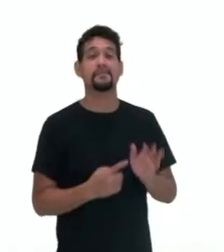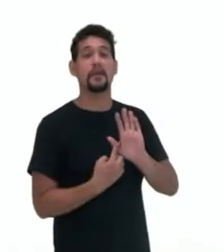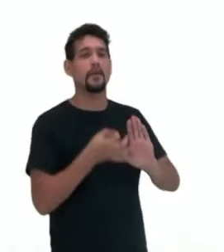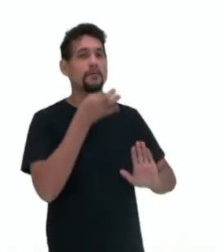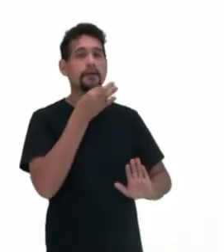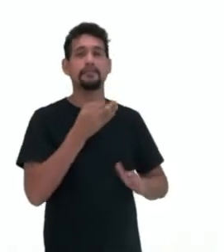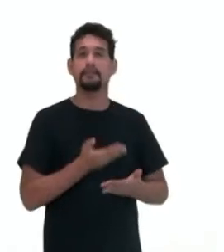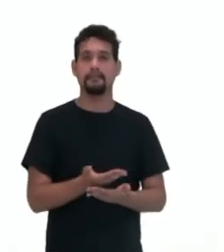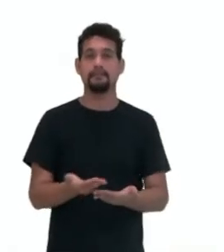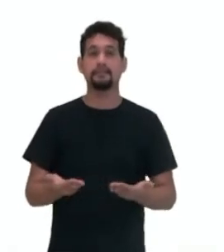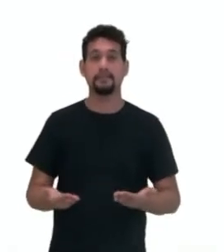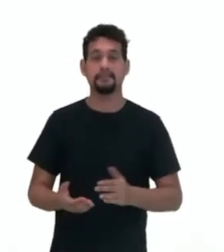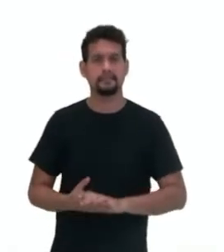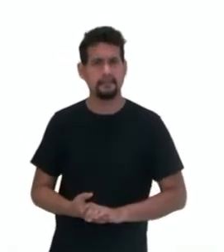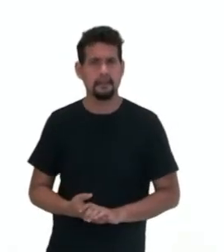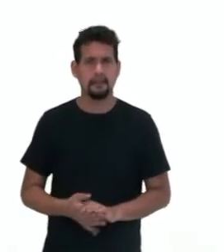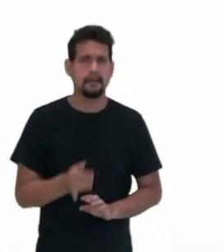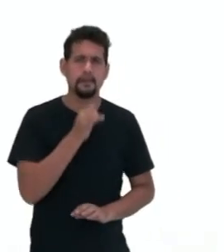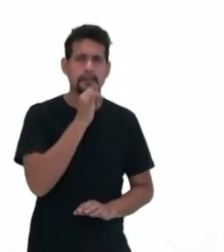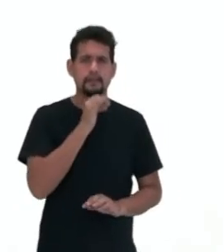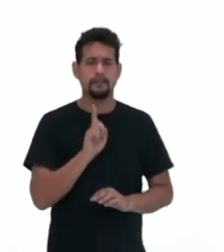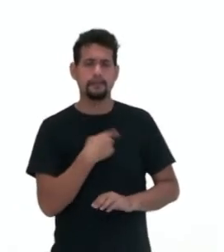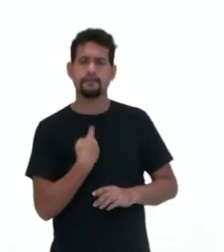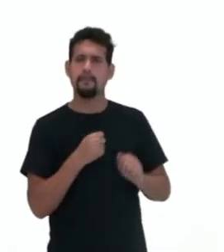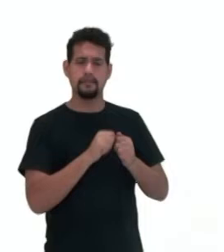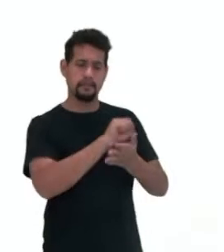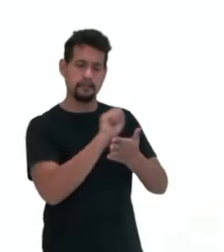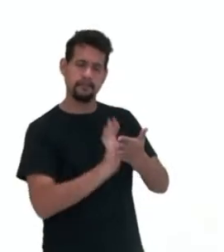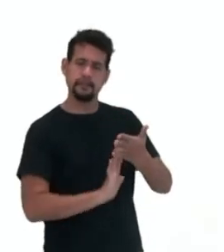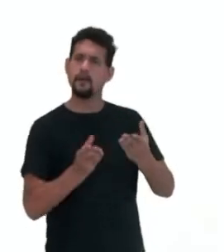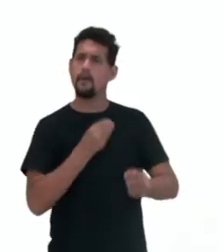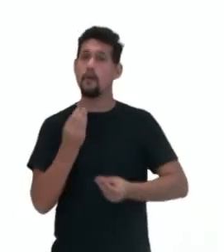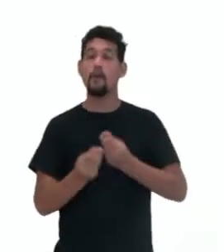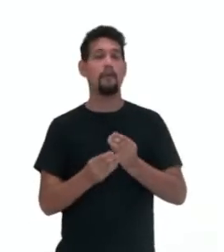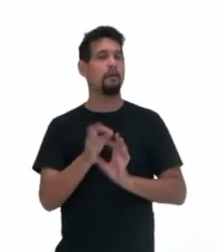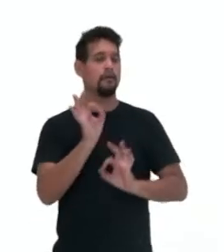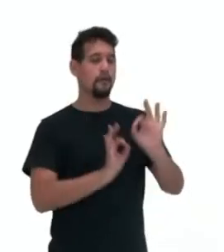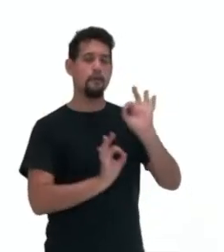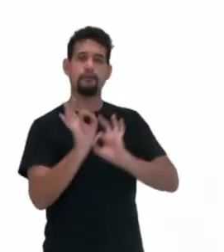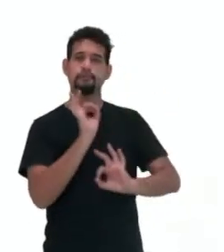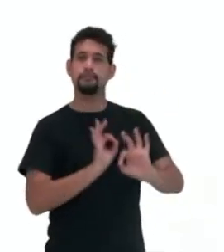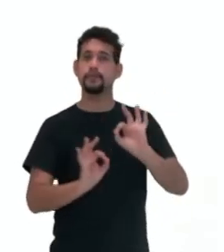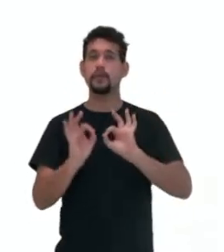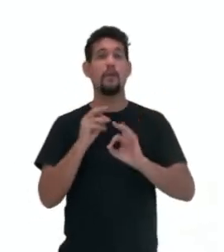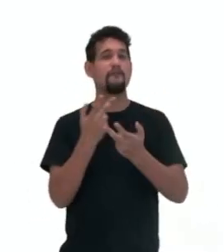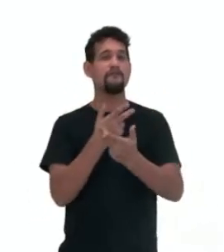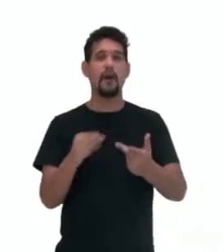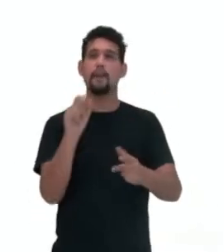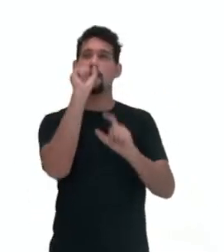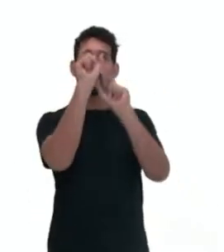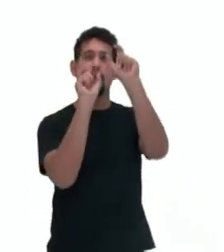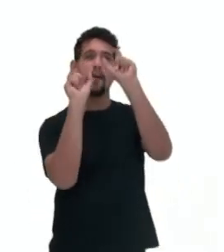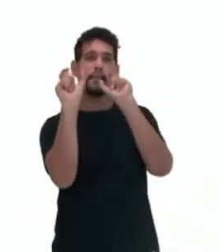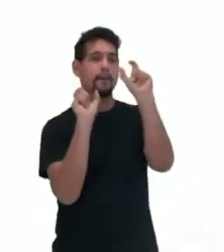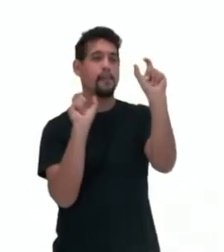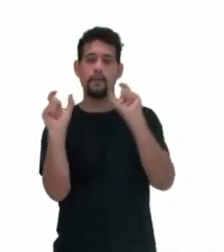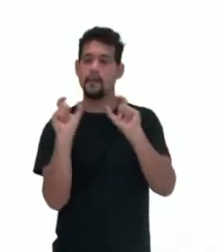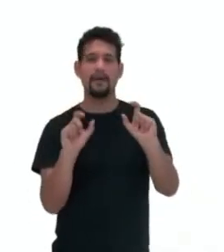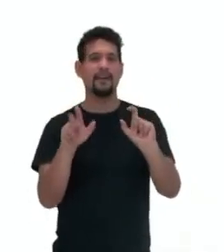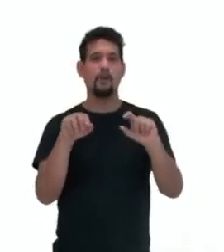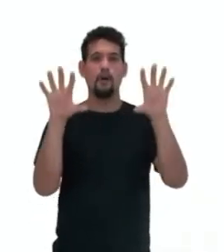para vocês, né, para a gente fazer essa atividade. Monte uma nuvem de palavras com o que você